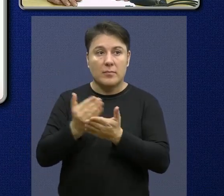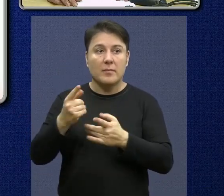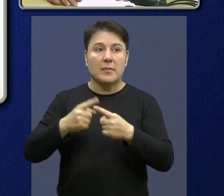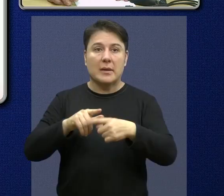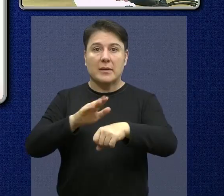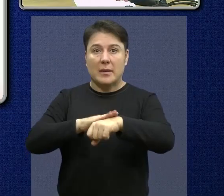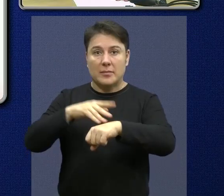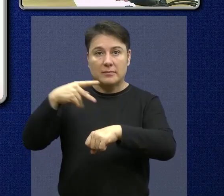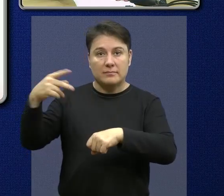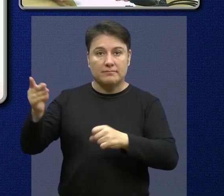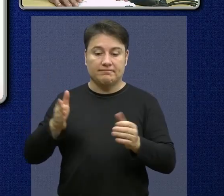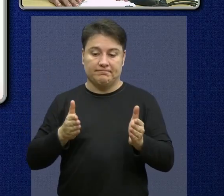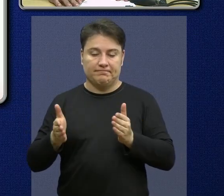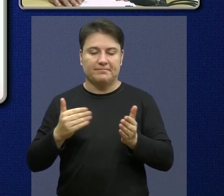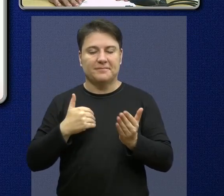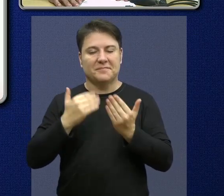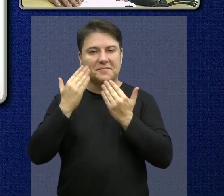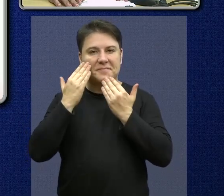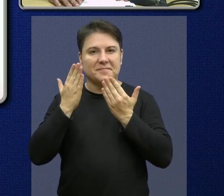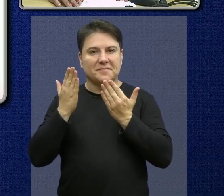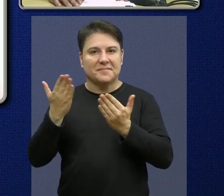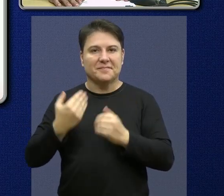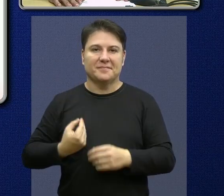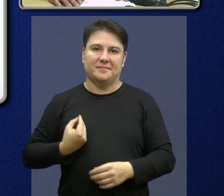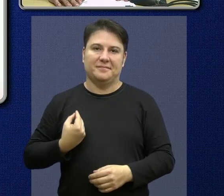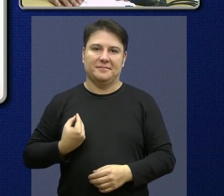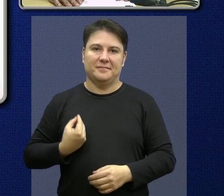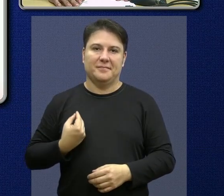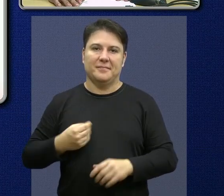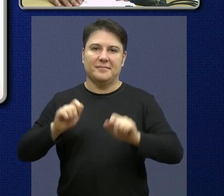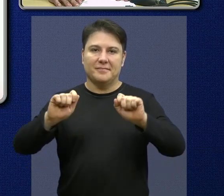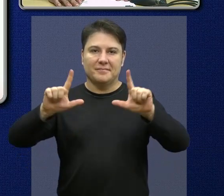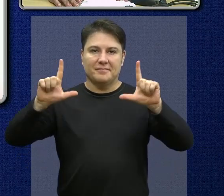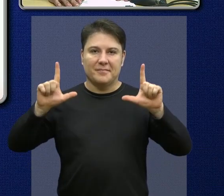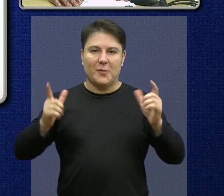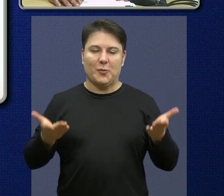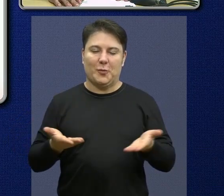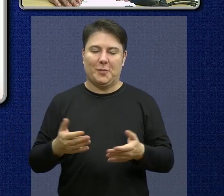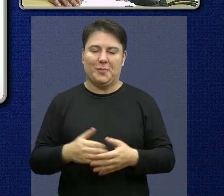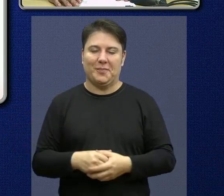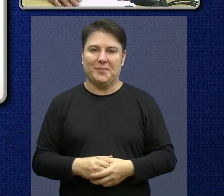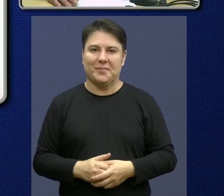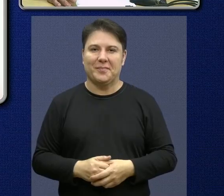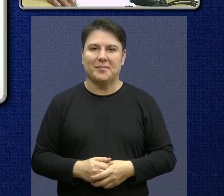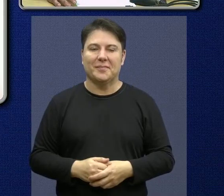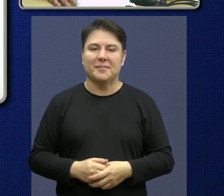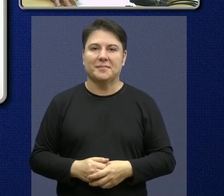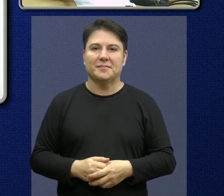limitado, mas agradeço aí a tua presença e a tua disponibilidade.